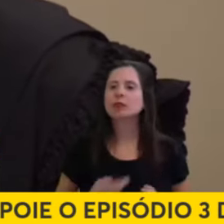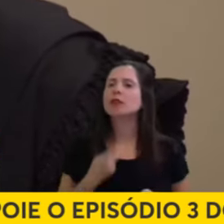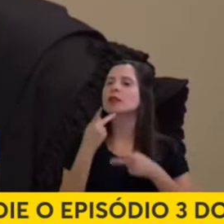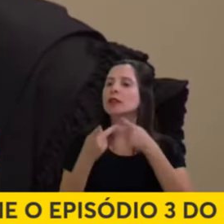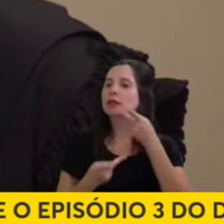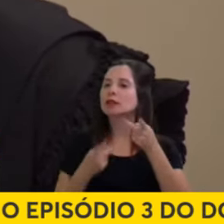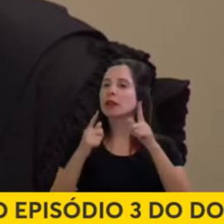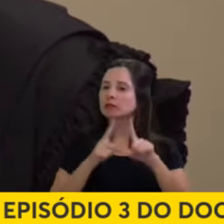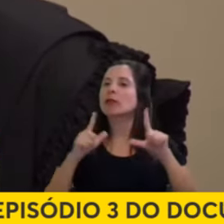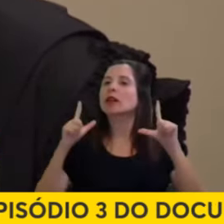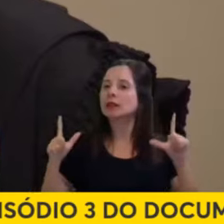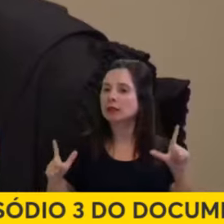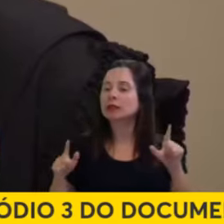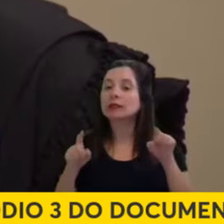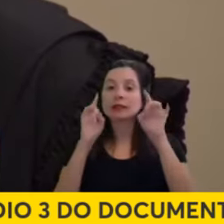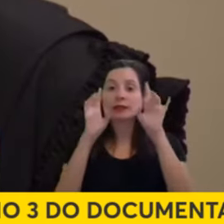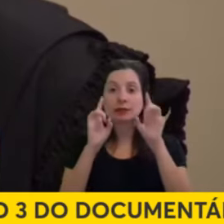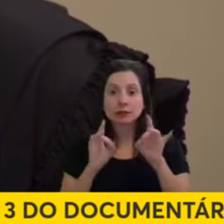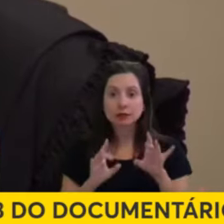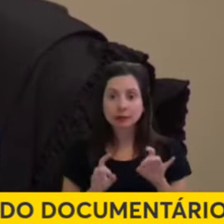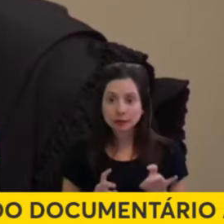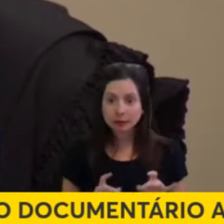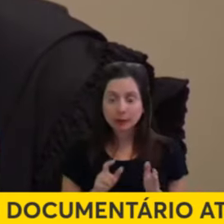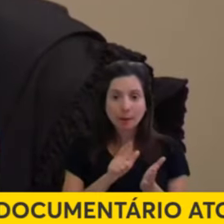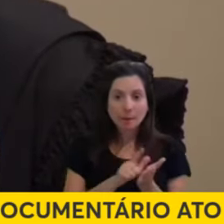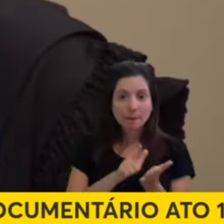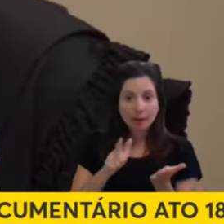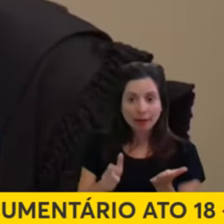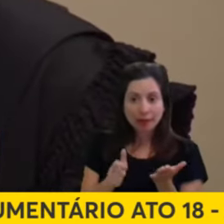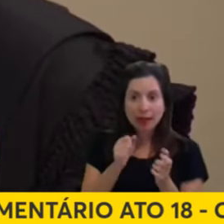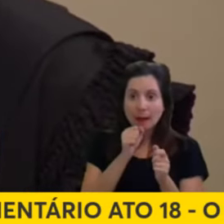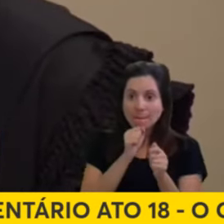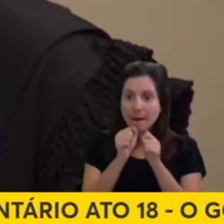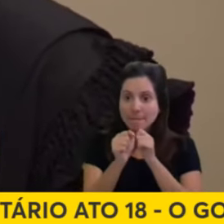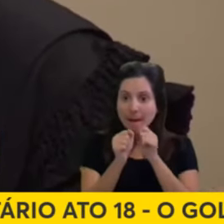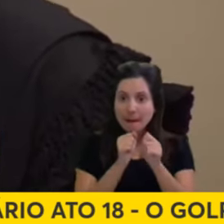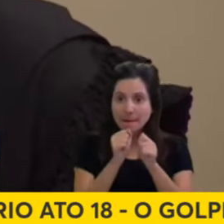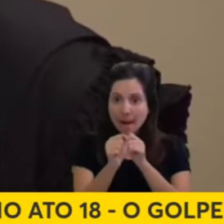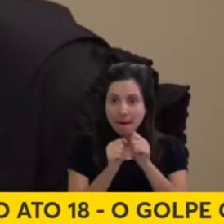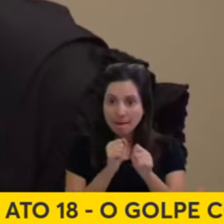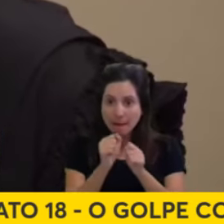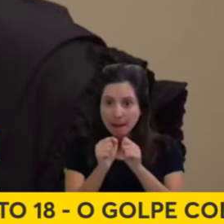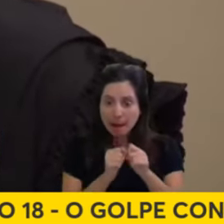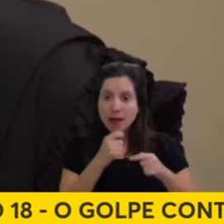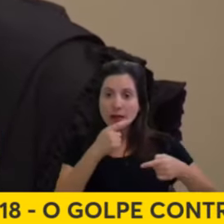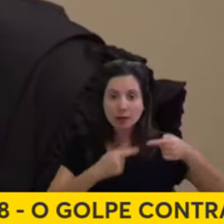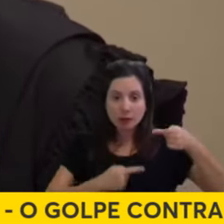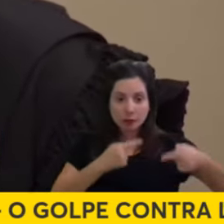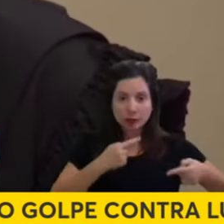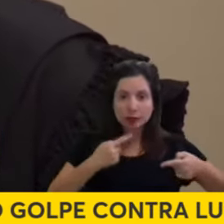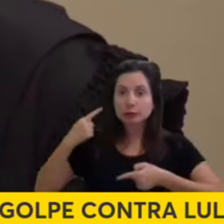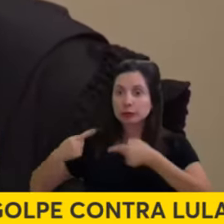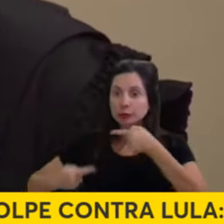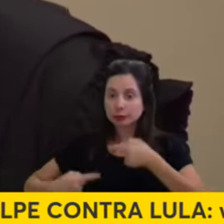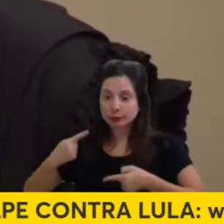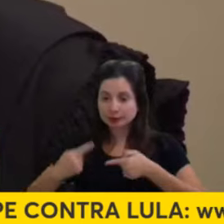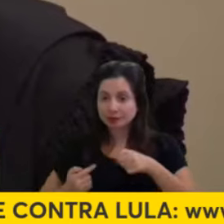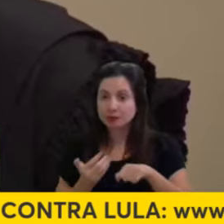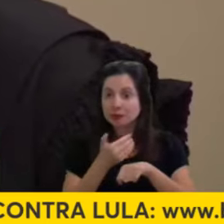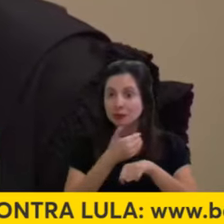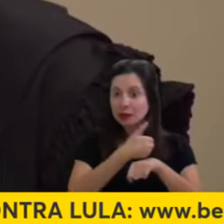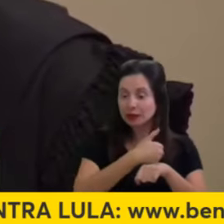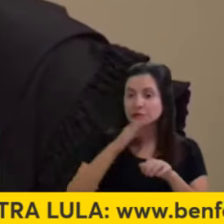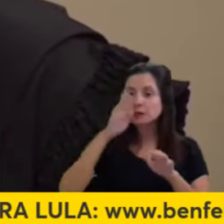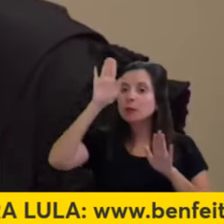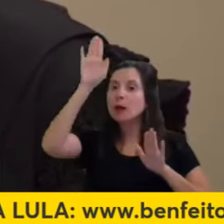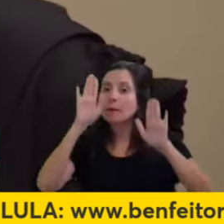fundamentando especialmente em matérias jornalísticas e textos publicados em blogs políticos os inves Anes sustentam ainda que a pré-campanha dos investigados